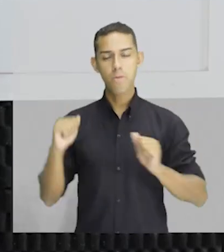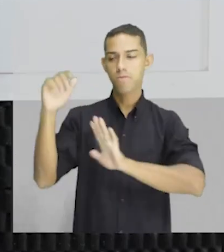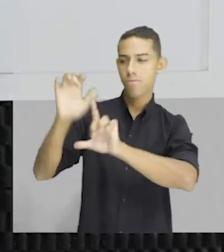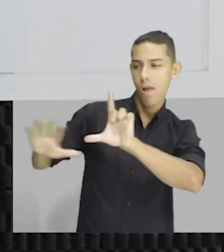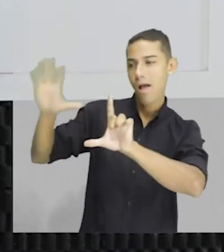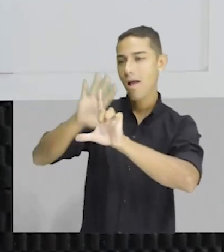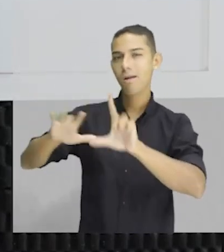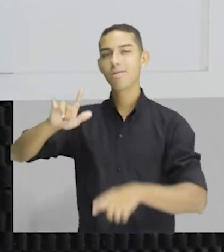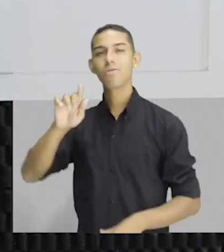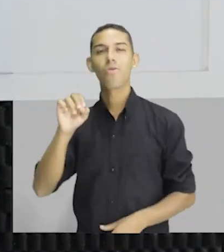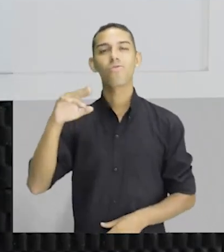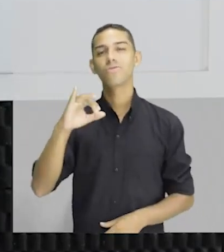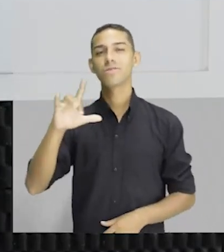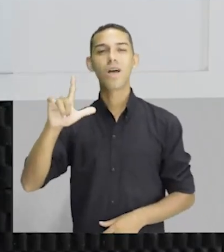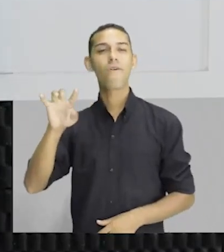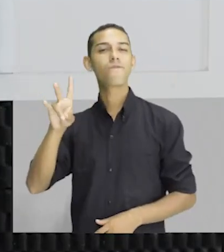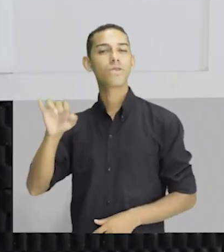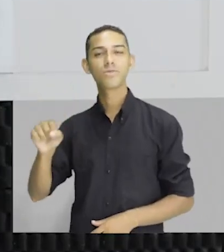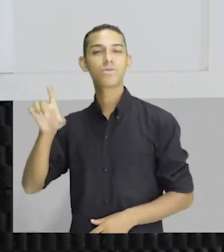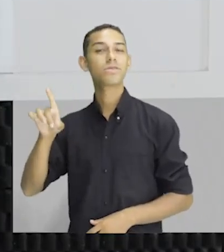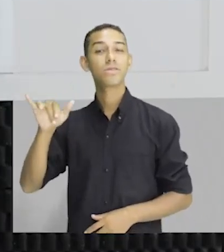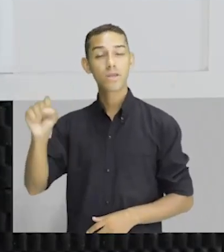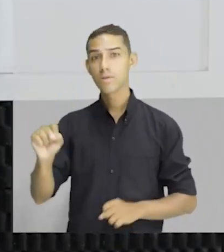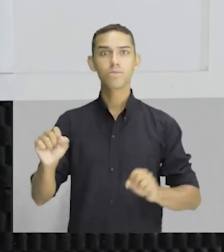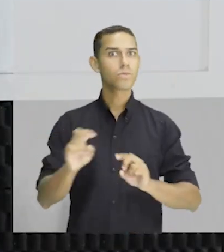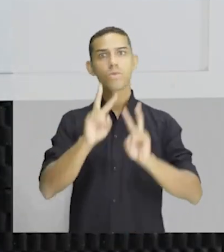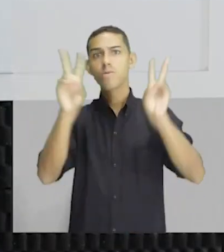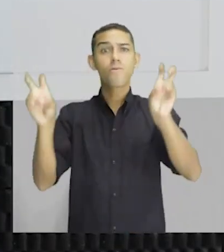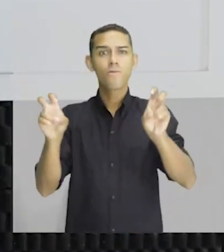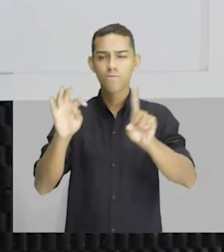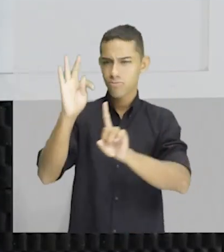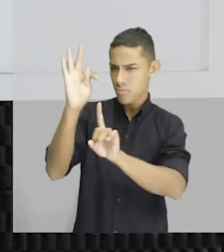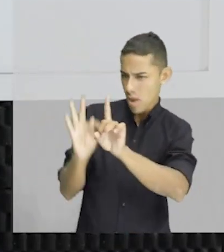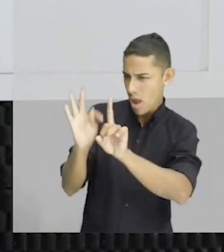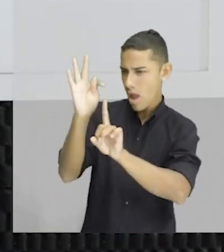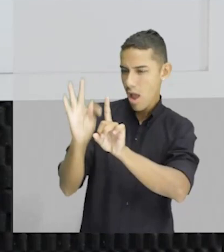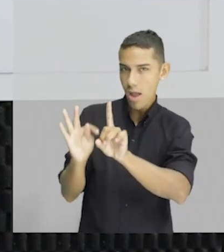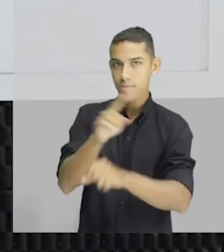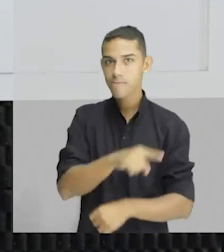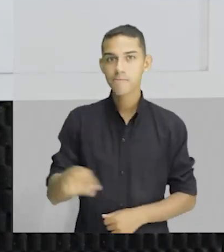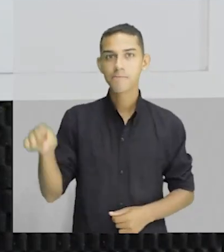aqui com vocês do assunto termologia, tá?